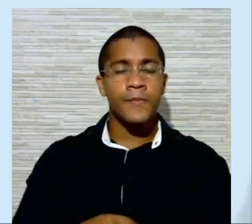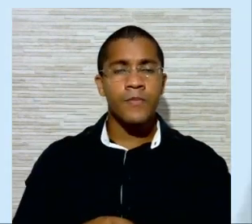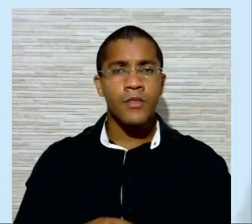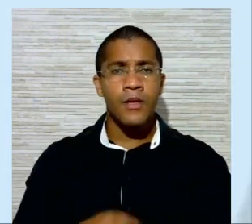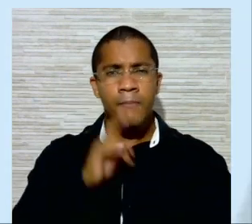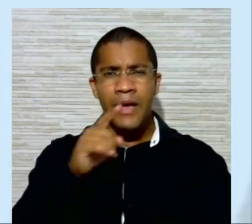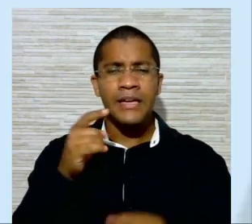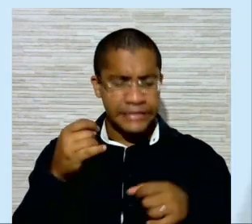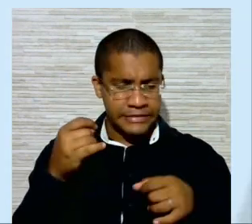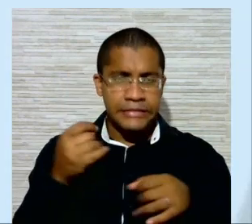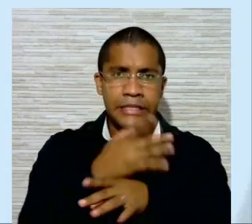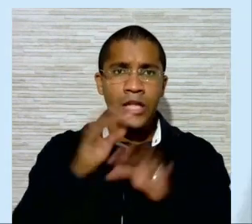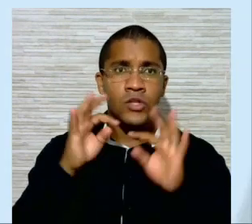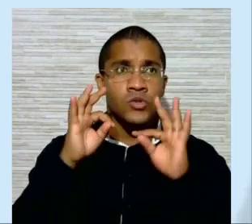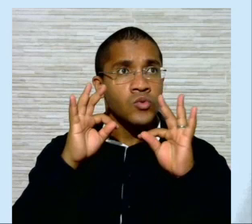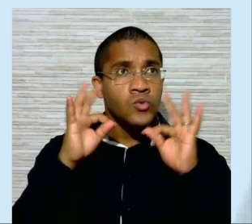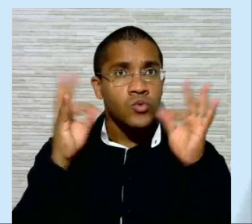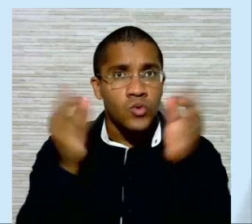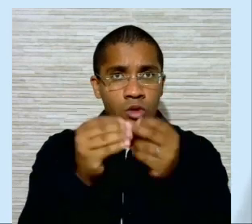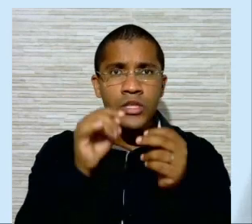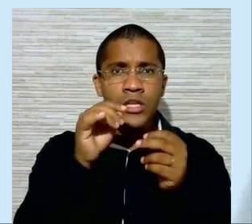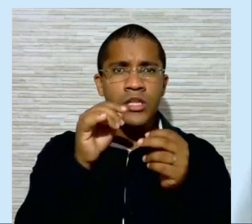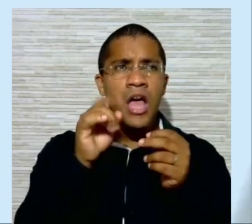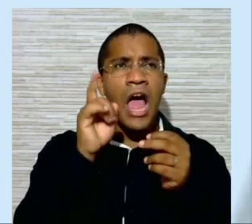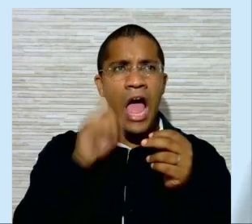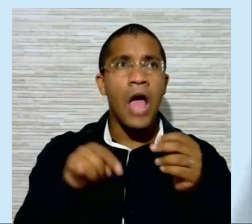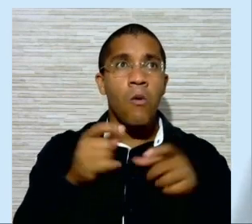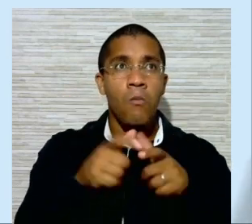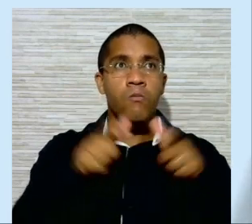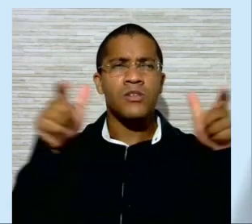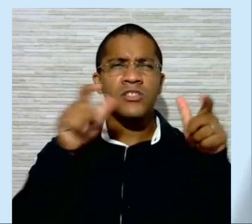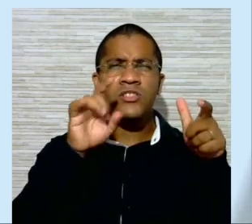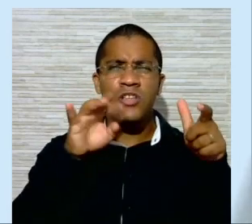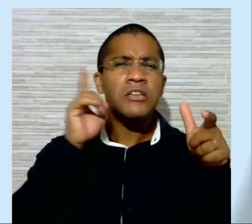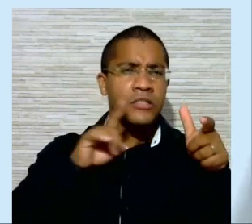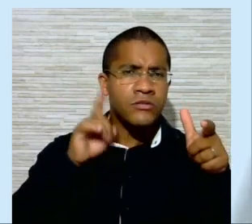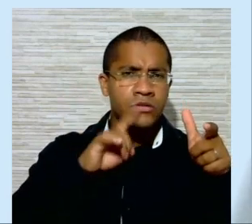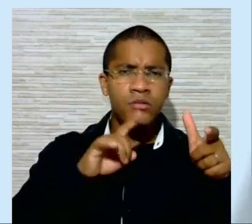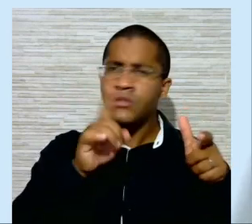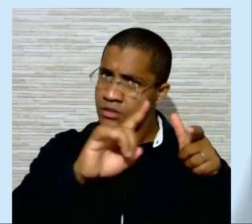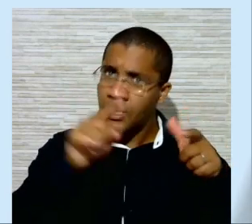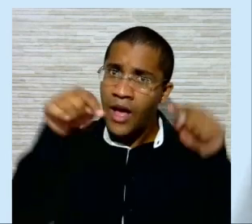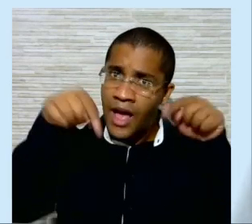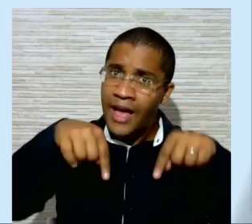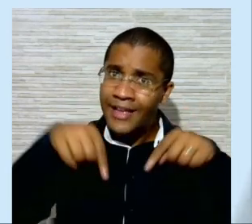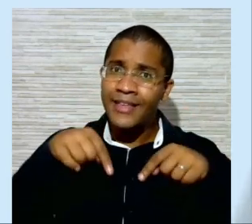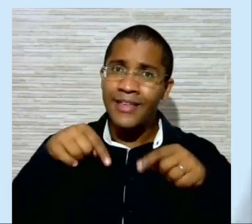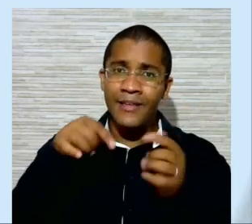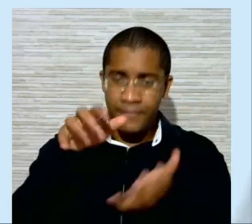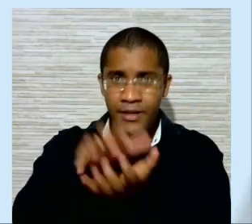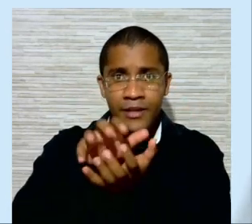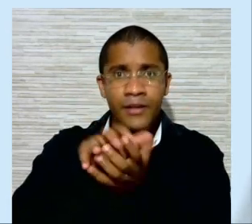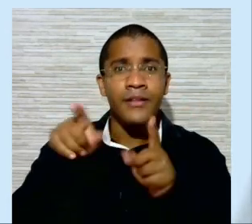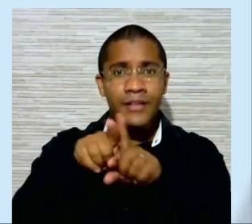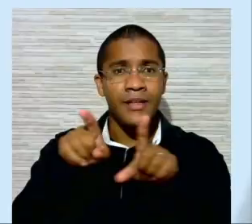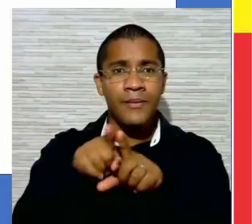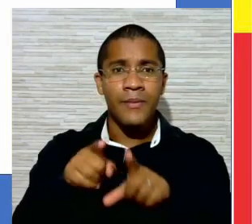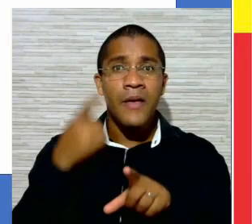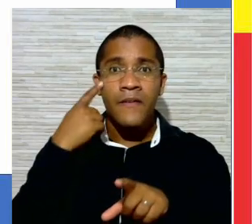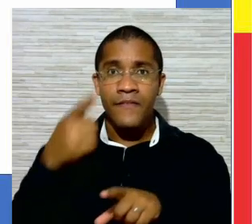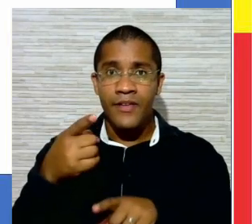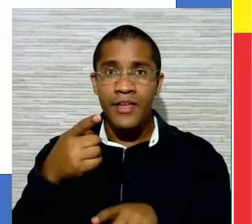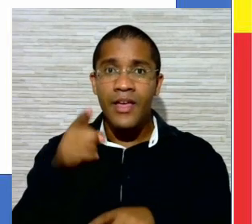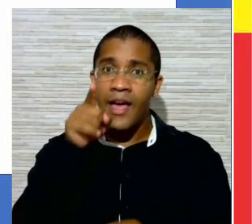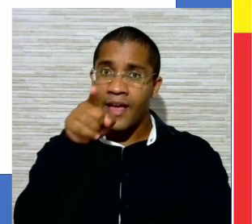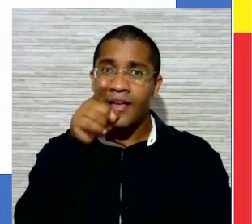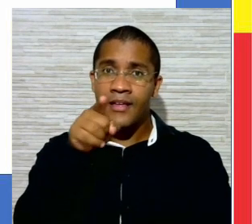a gente não vai ter cidades grandiosas só nos Estados Unidos não, tá, gente? Nós vamos ter também cidades grandiosas aqui no nosso estado. Observa na tela. Aqui na